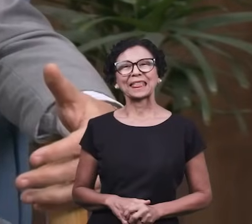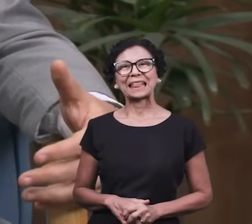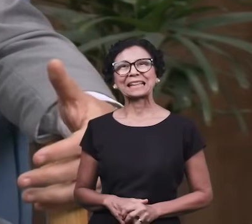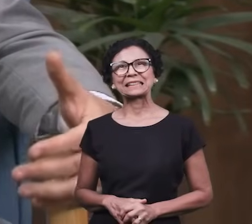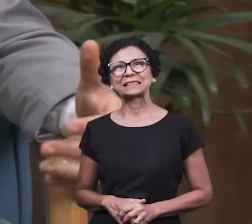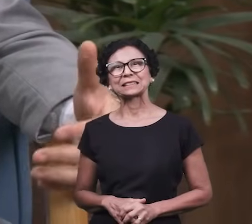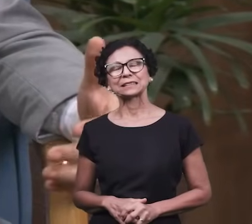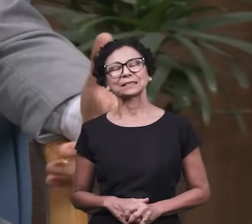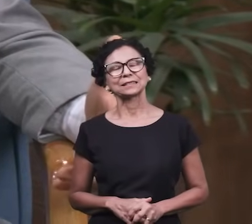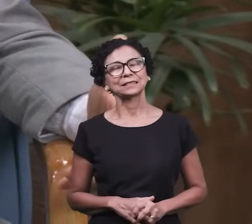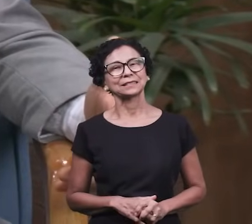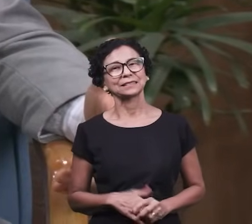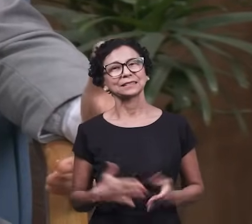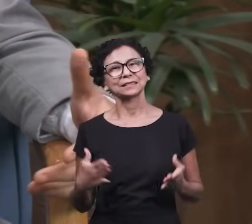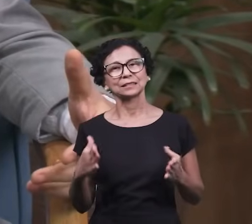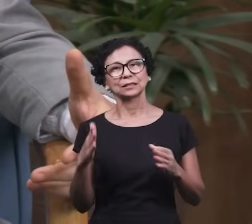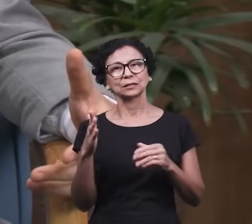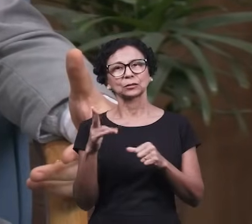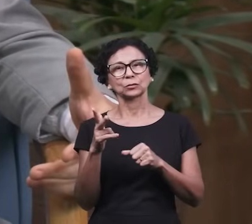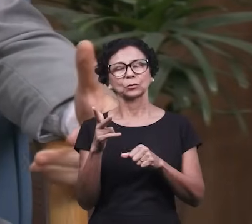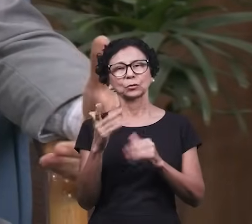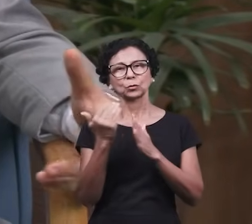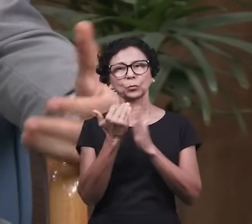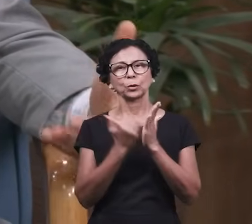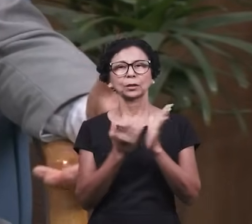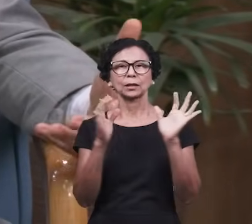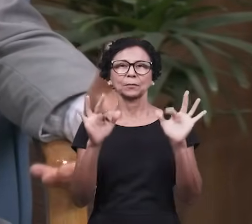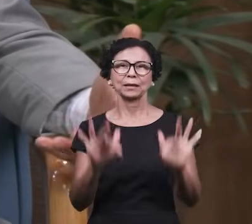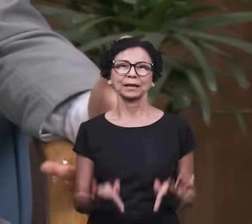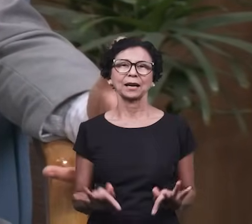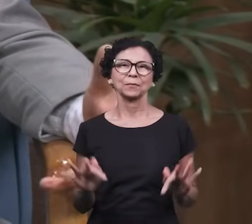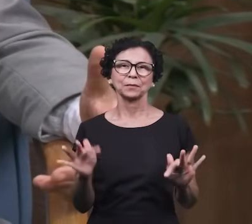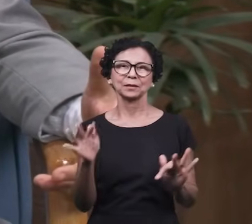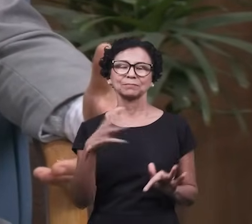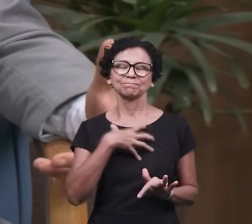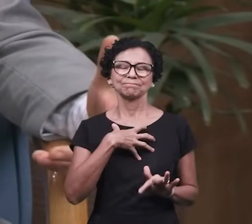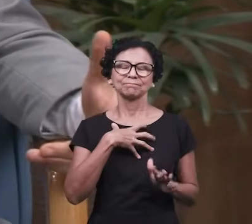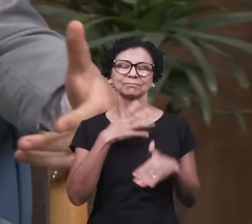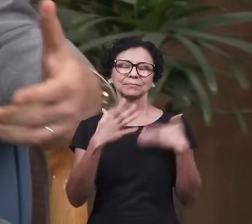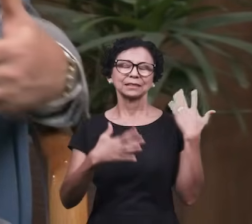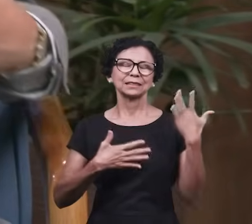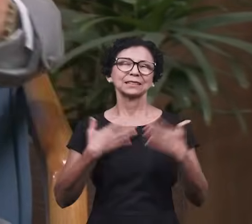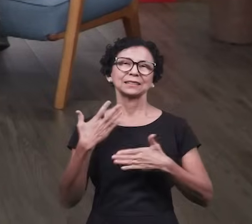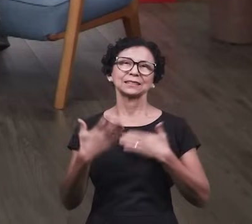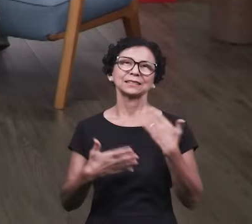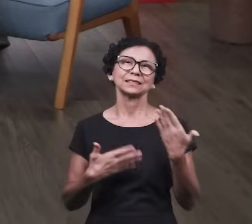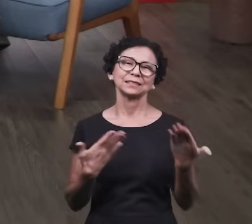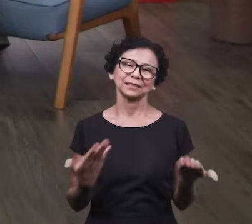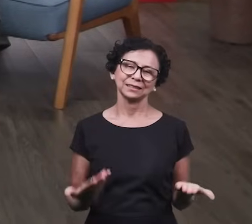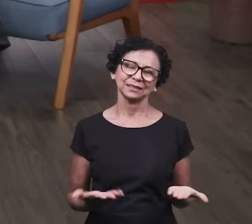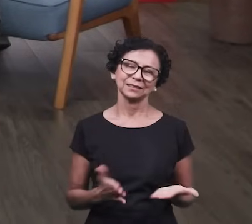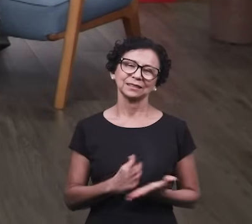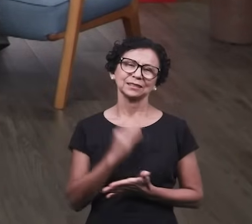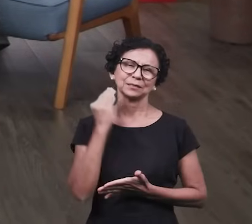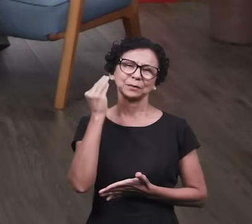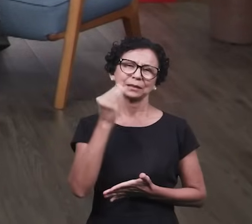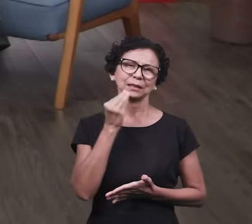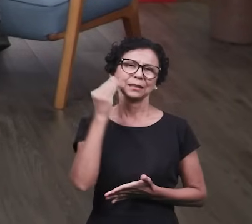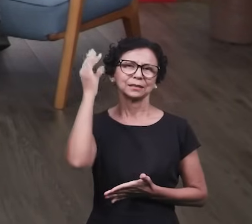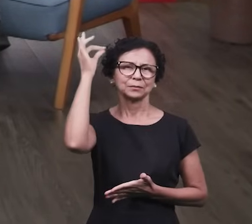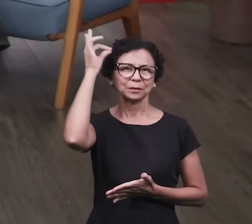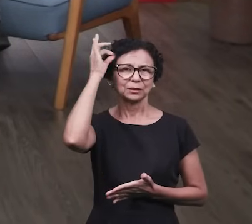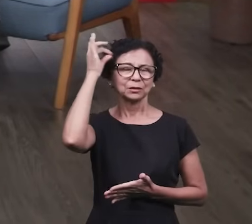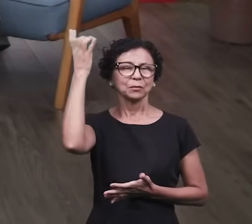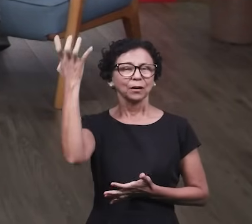sai da gravação do programa com o coração cheio de alegria. É verdade. Porque aqui o Edificado, Espírito né? Santo é edificado, o Espírito Santo tem